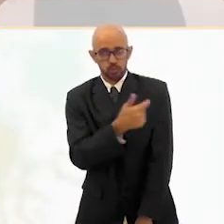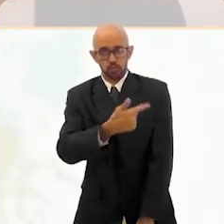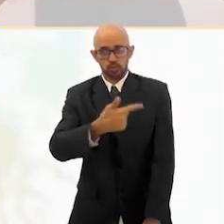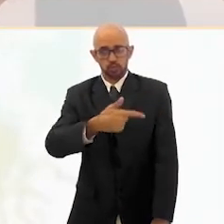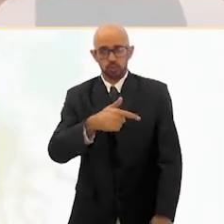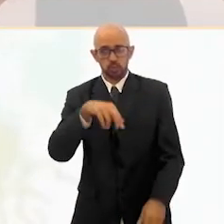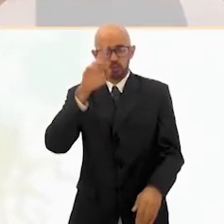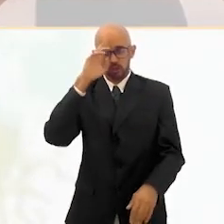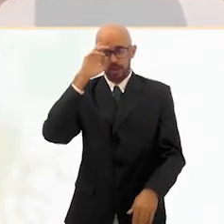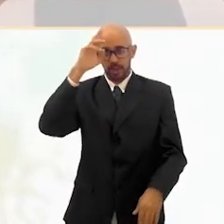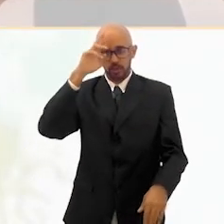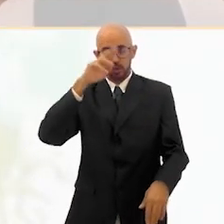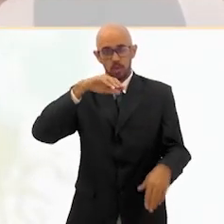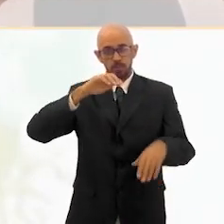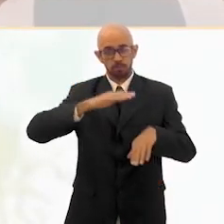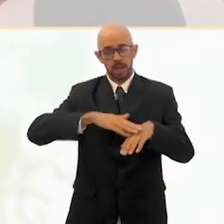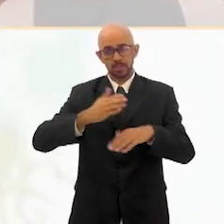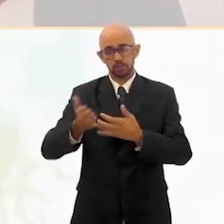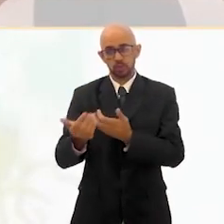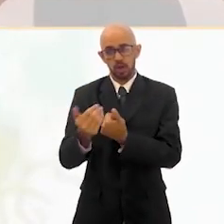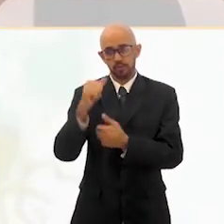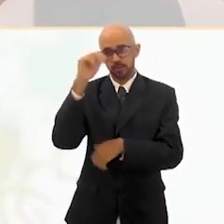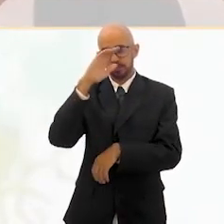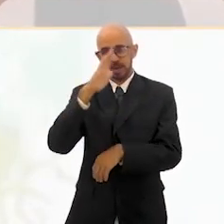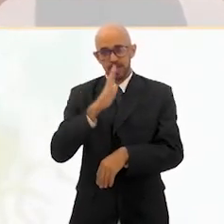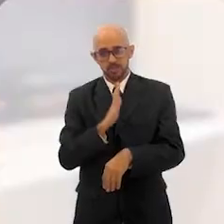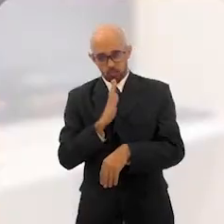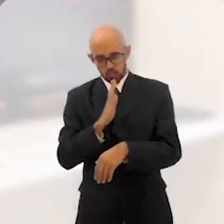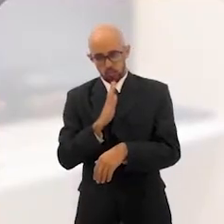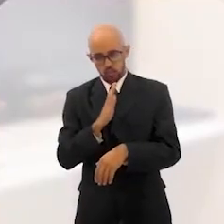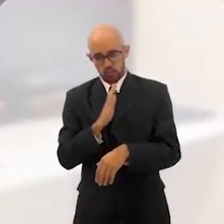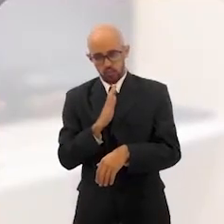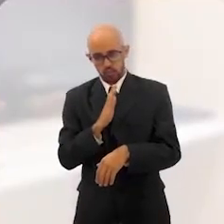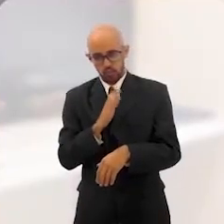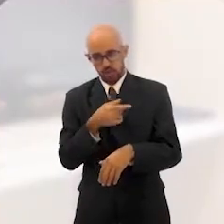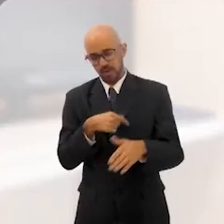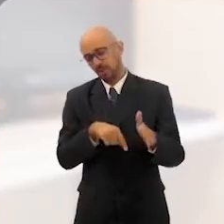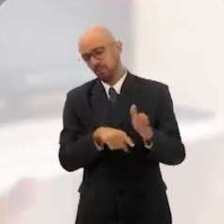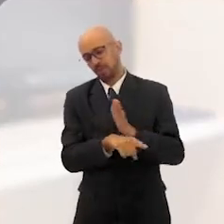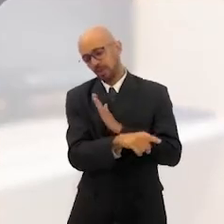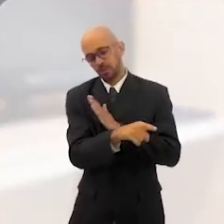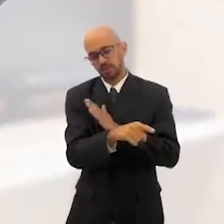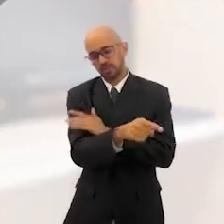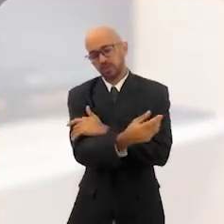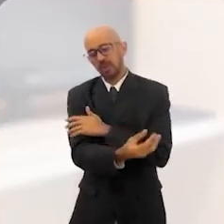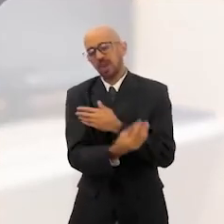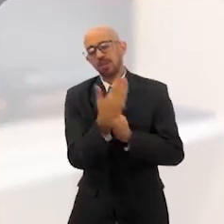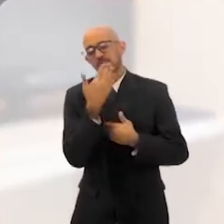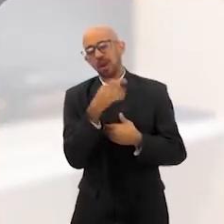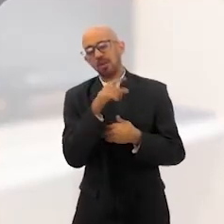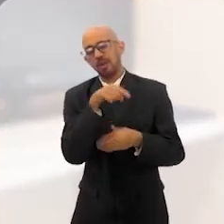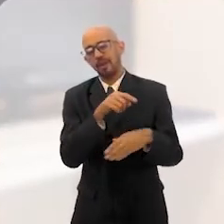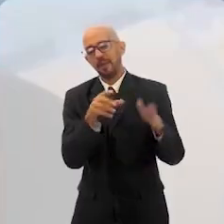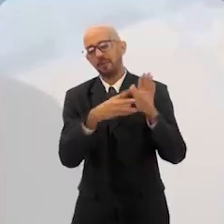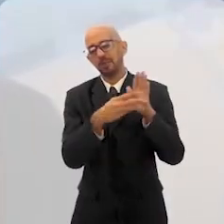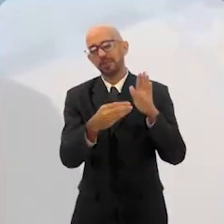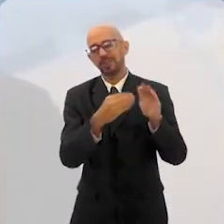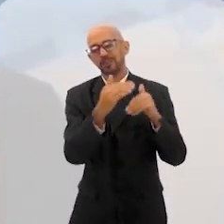segundo reitor mais novo do Brasil. E aí eu te digo, qual é a fórmula desse